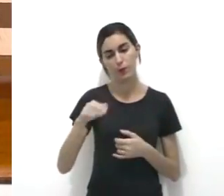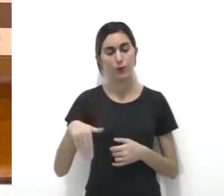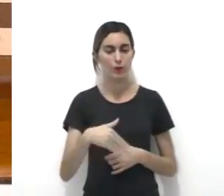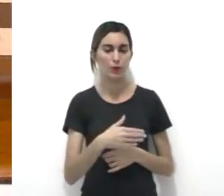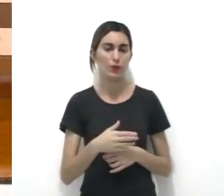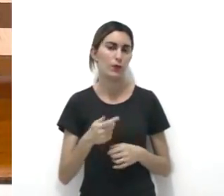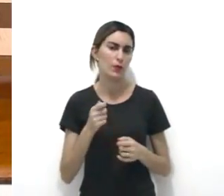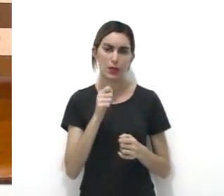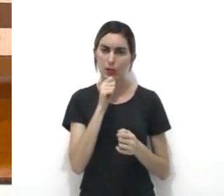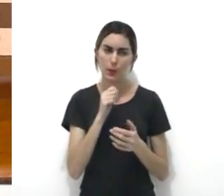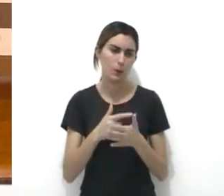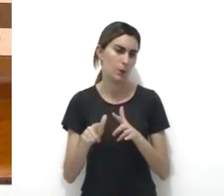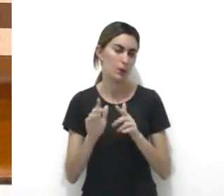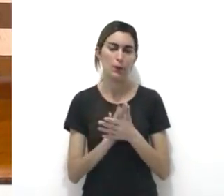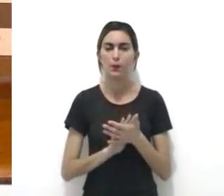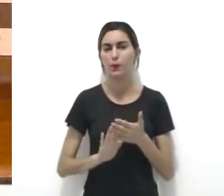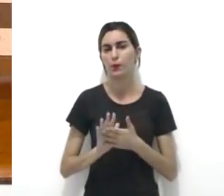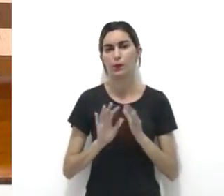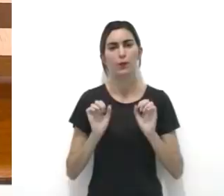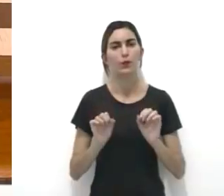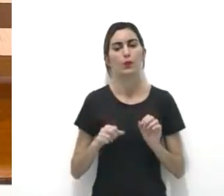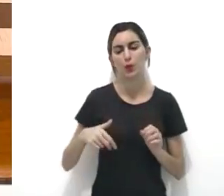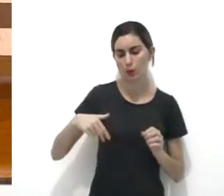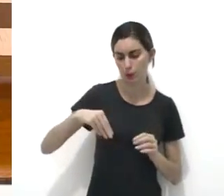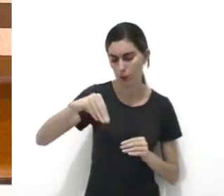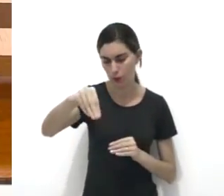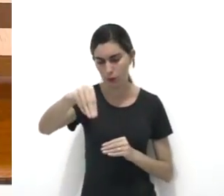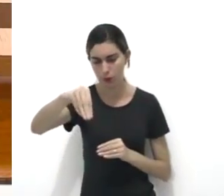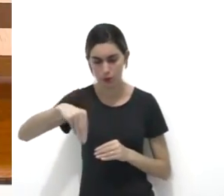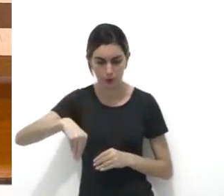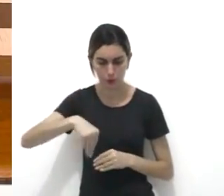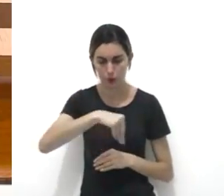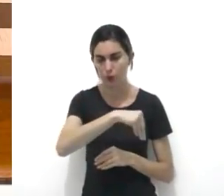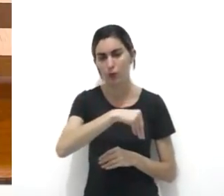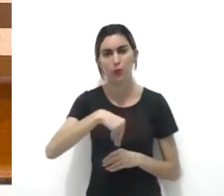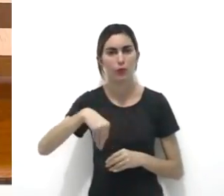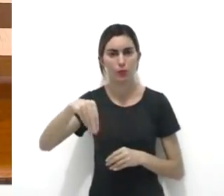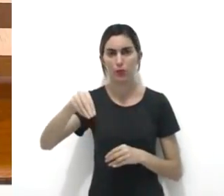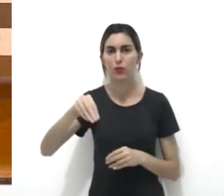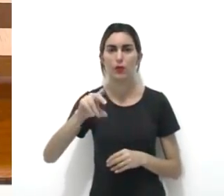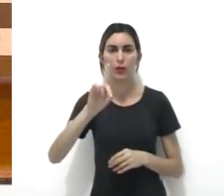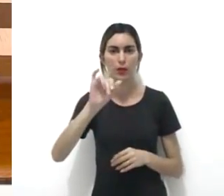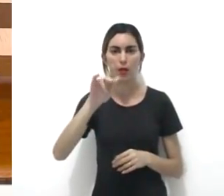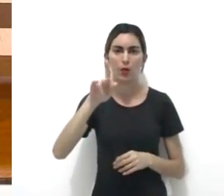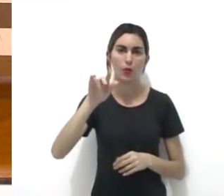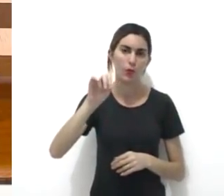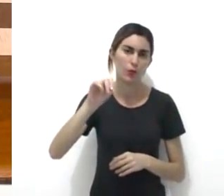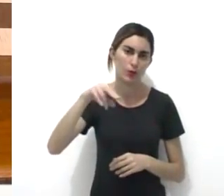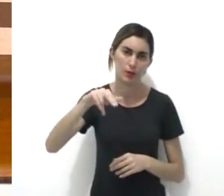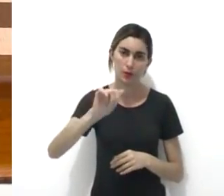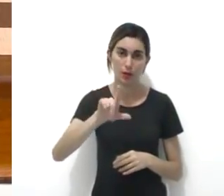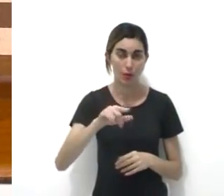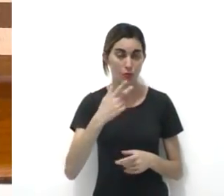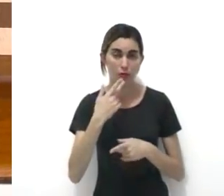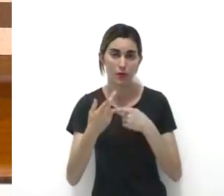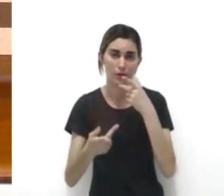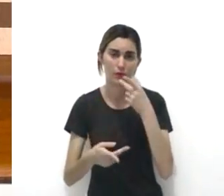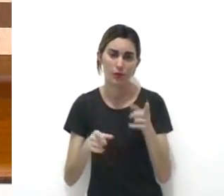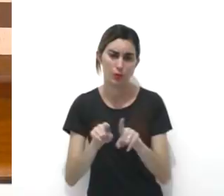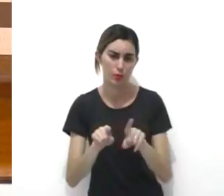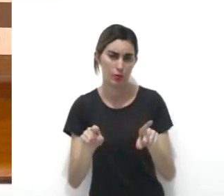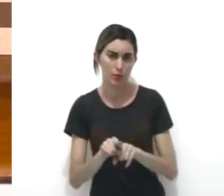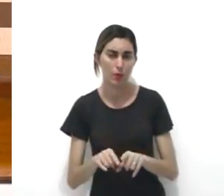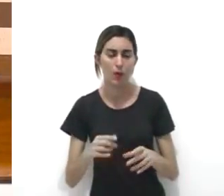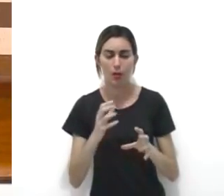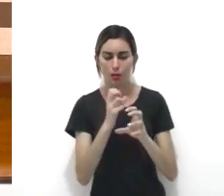para o lado, sem problema nenhum, podendo caminhar com ela, inclusive na diagonal. A gente já falou também